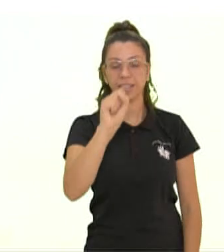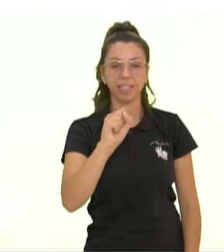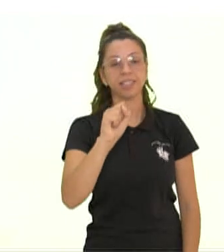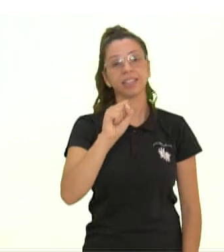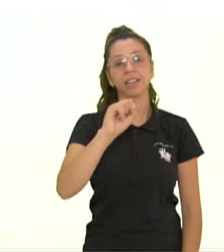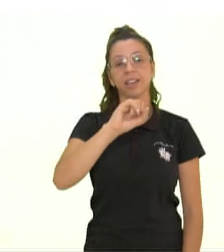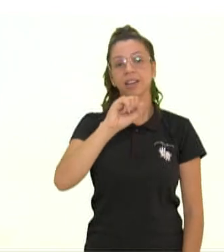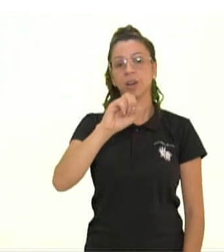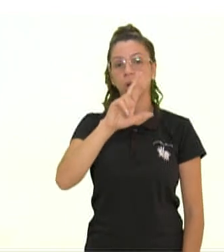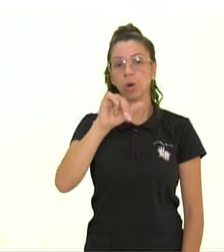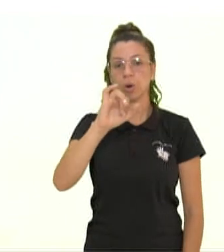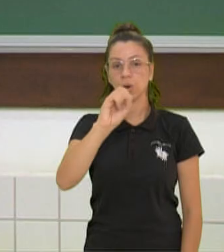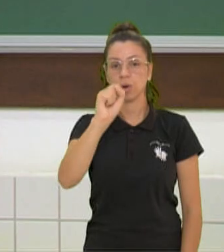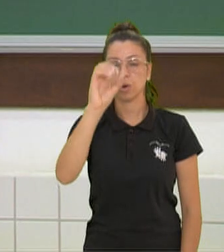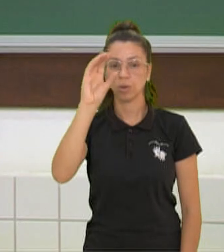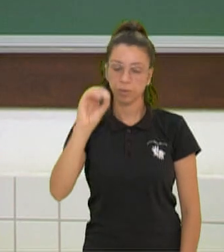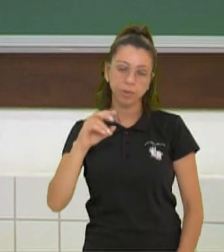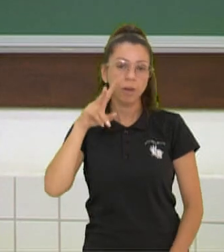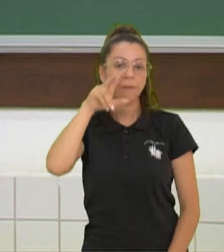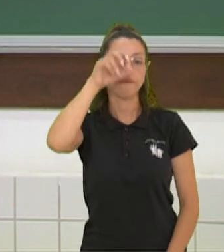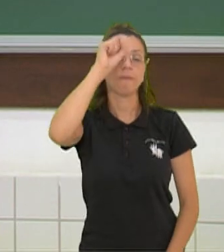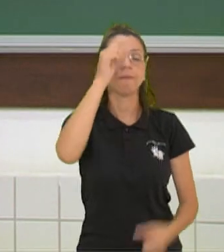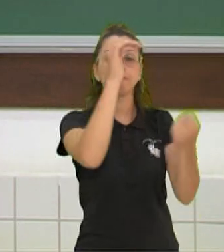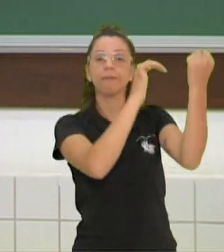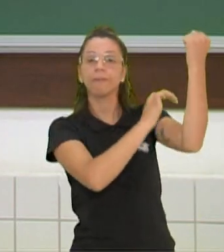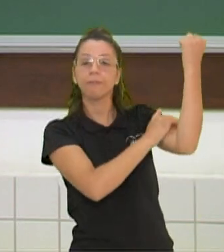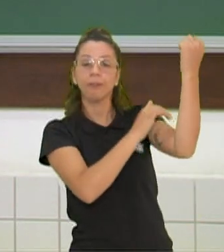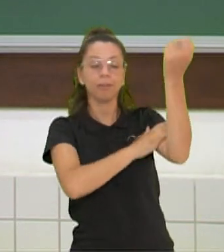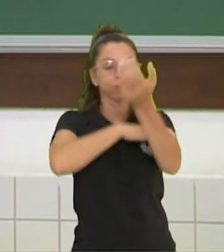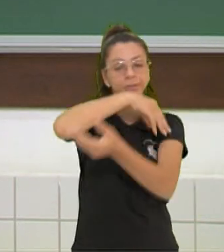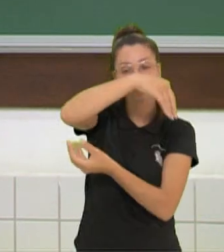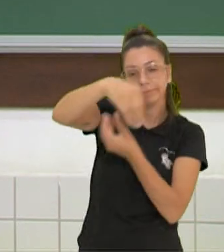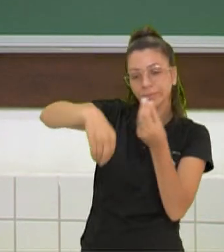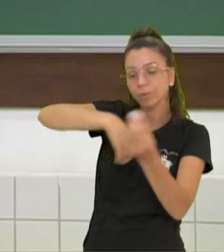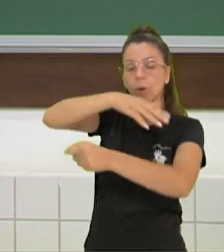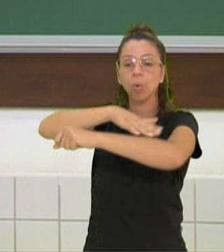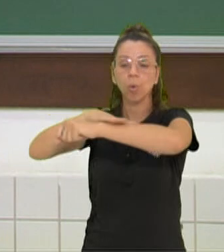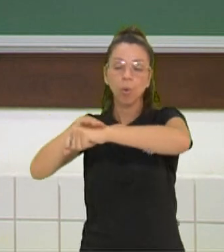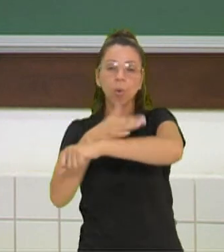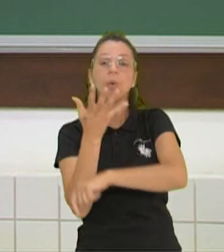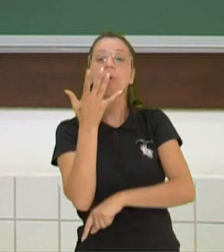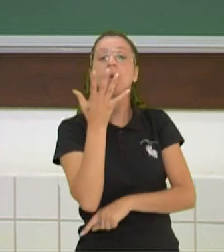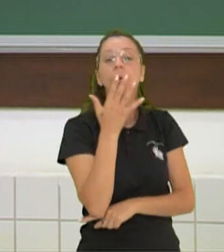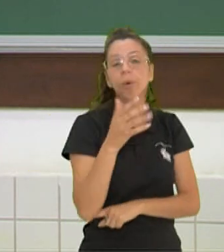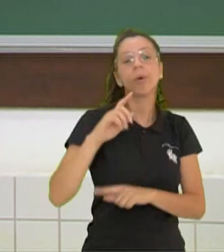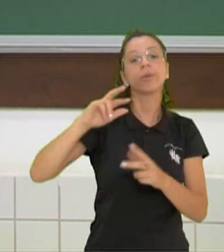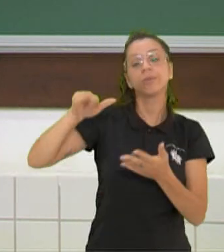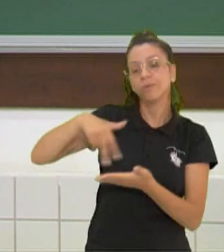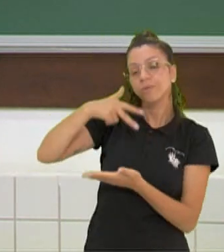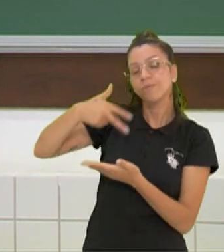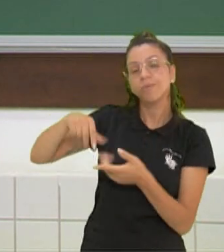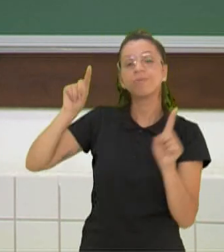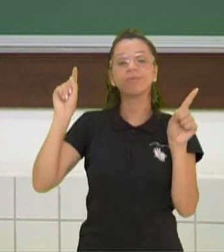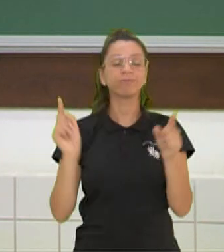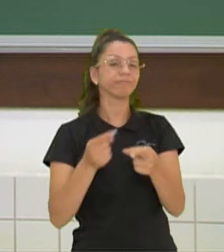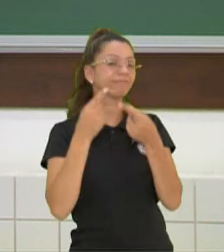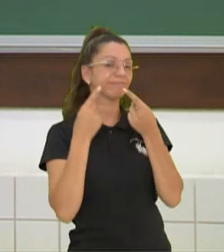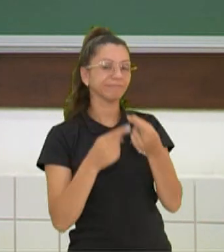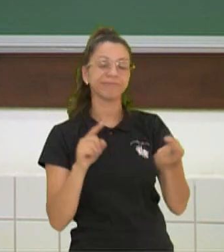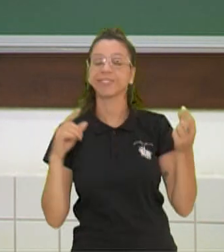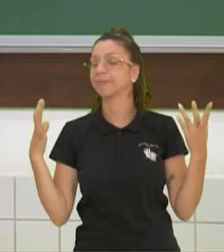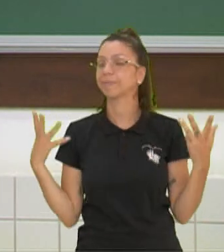beleza do nosso povo negro aí, que nosso Brasil é cheio de mistura de cores, de músicas, de dança. Gente, é